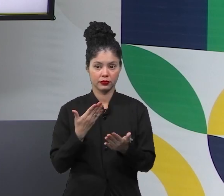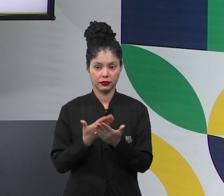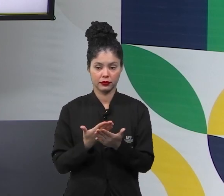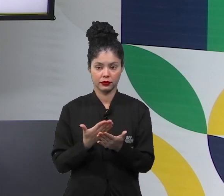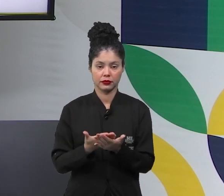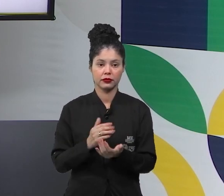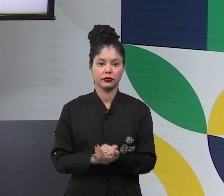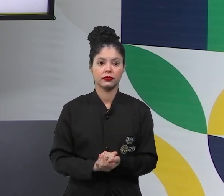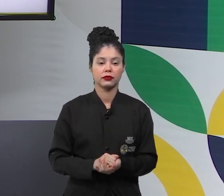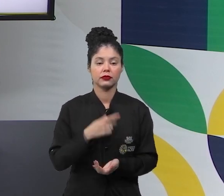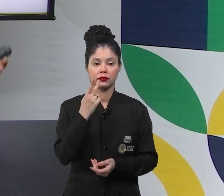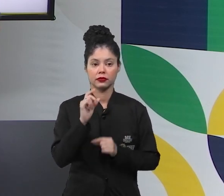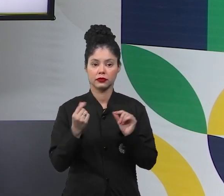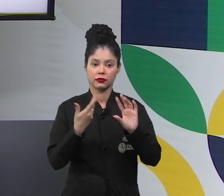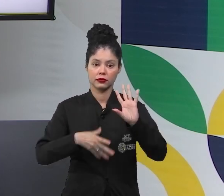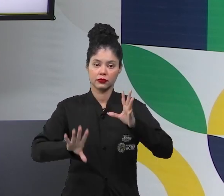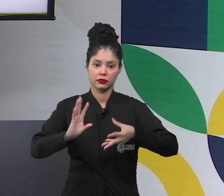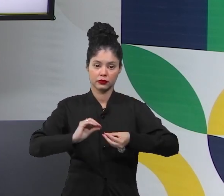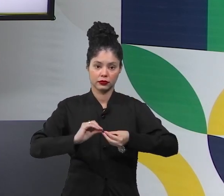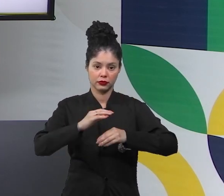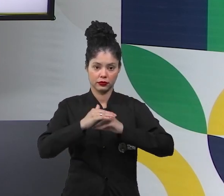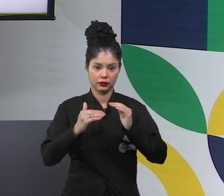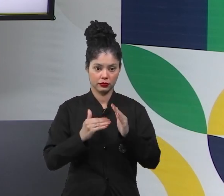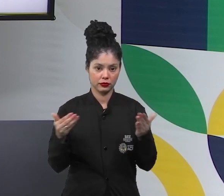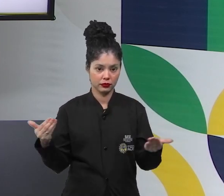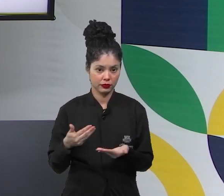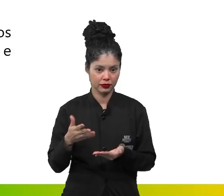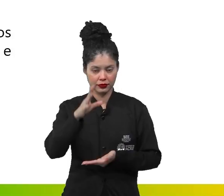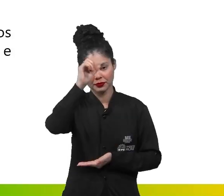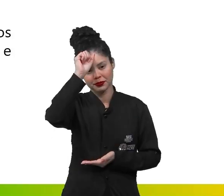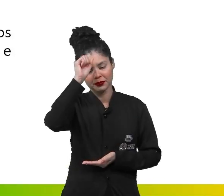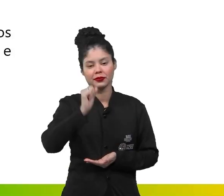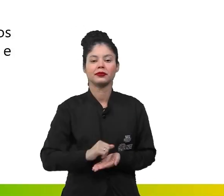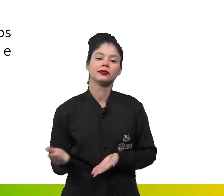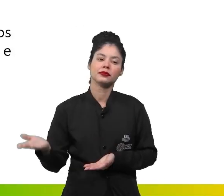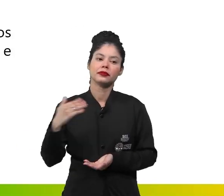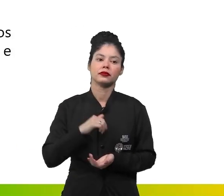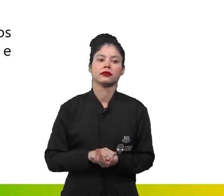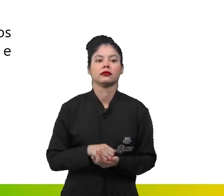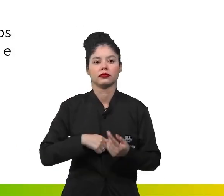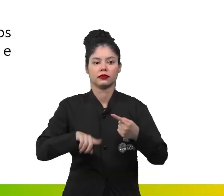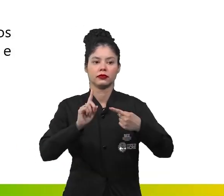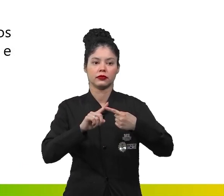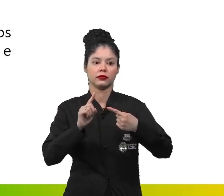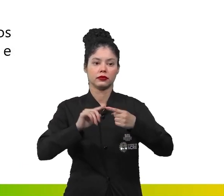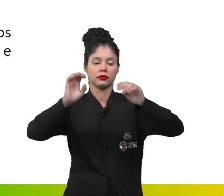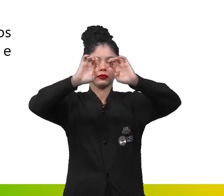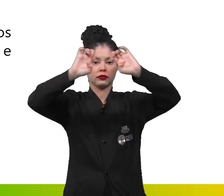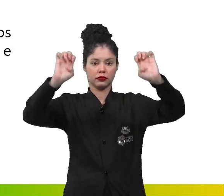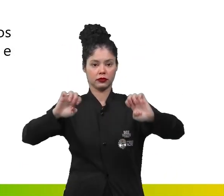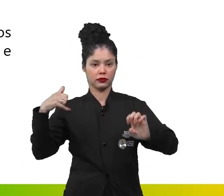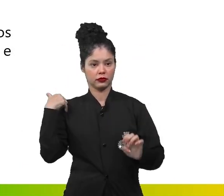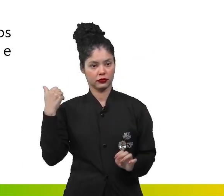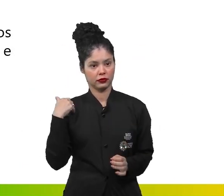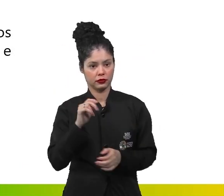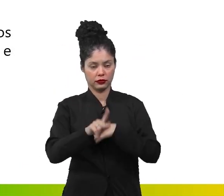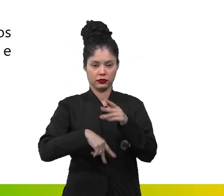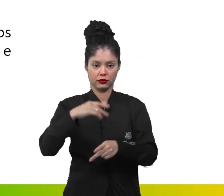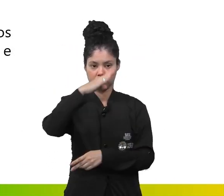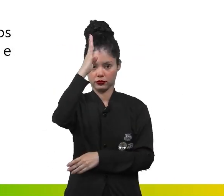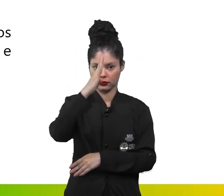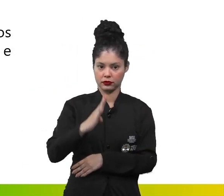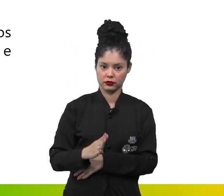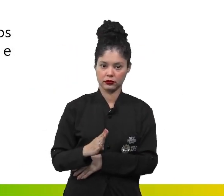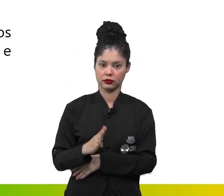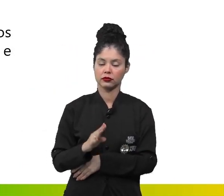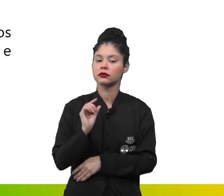nossa aula e eu quero fazer um resumo de tudo que a gente aprendeu hoje. Vamos lá? Primeiro ponto, a gente aprendeu sobre a estrutura etária. O